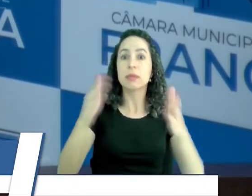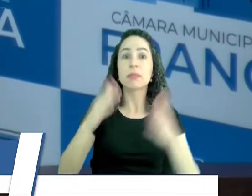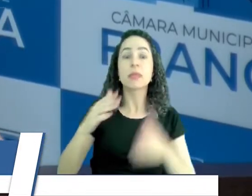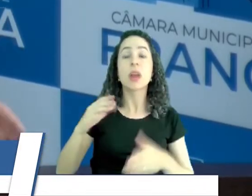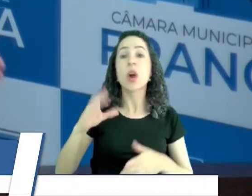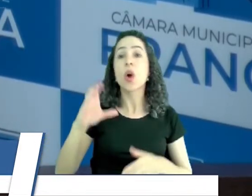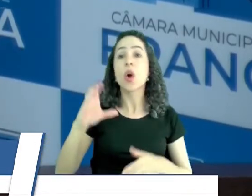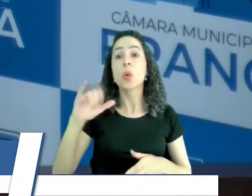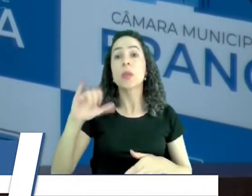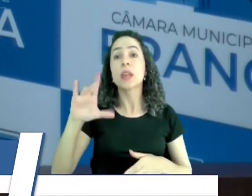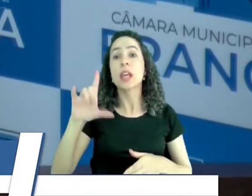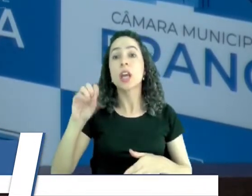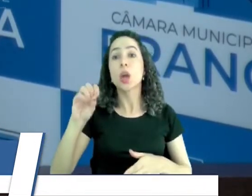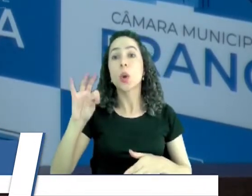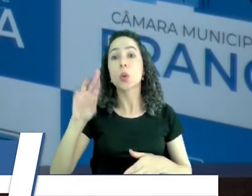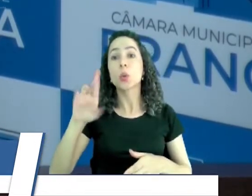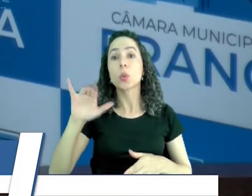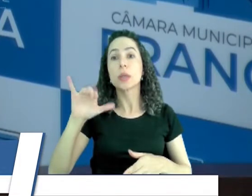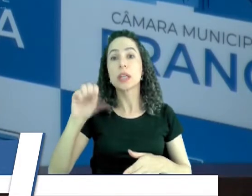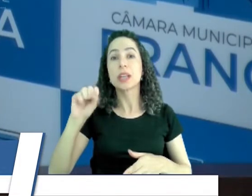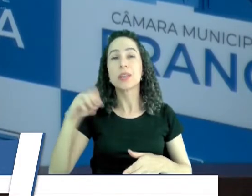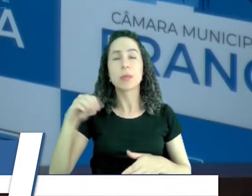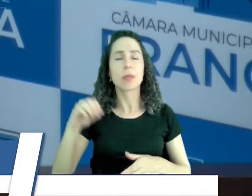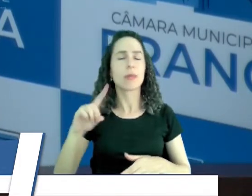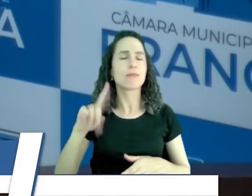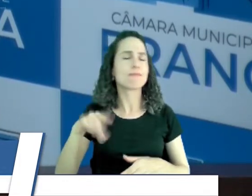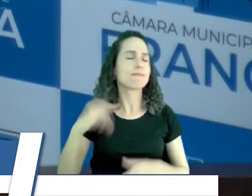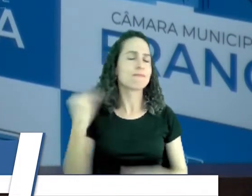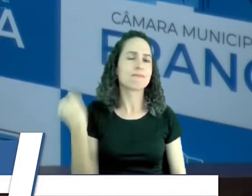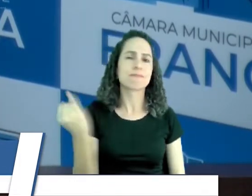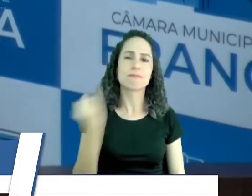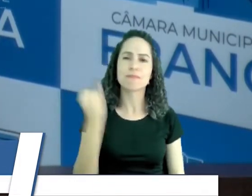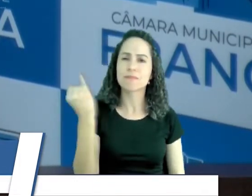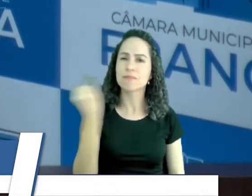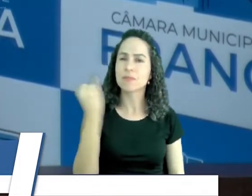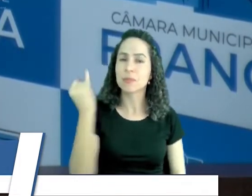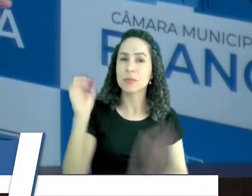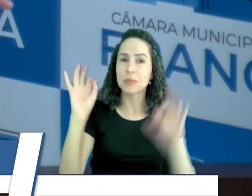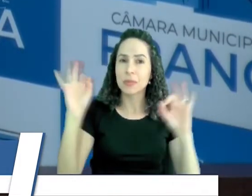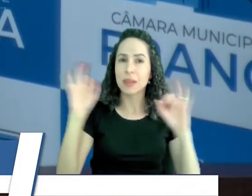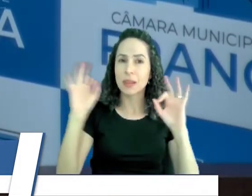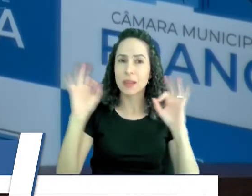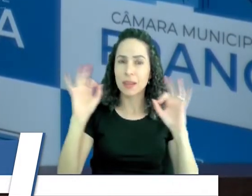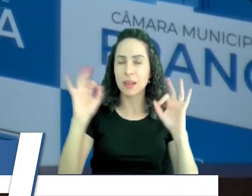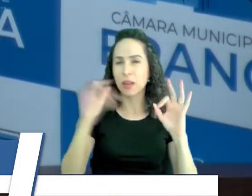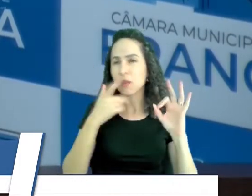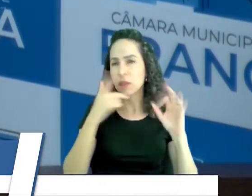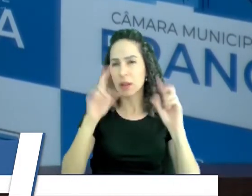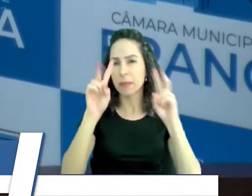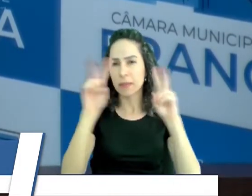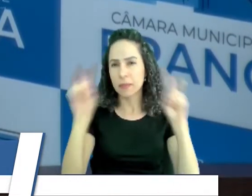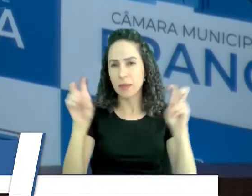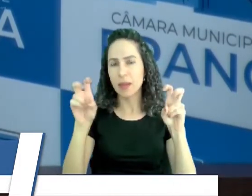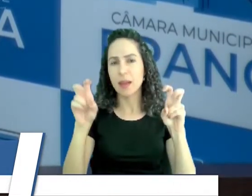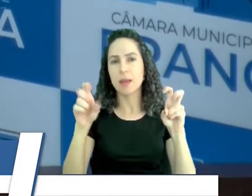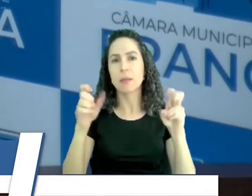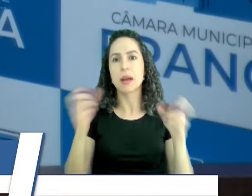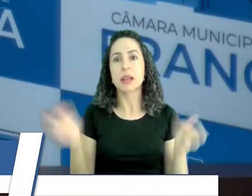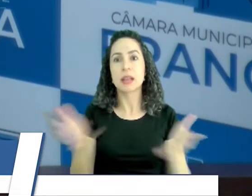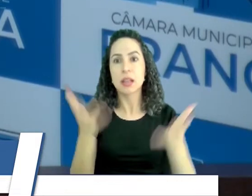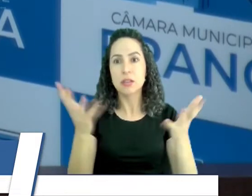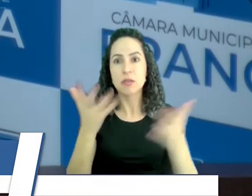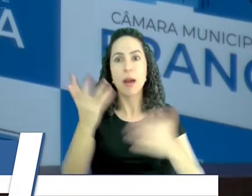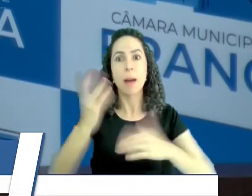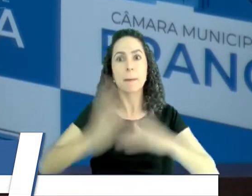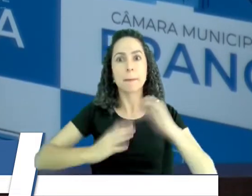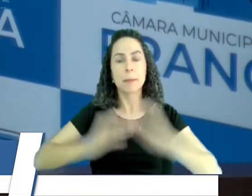das atividades que está extremamente em alta. Falamos aqui, foi falado de ser uma prática esportiva